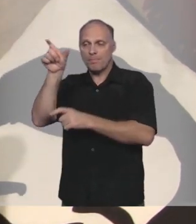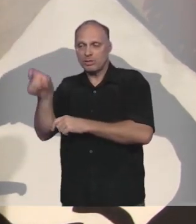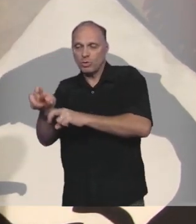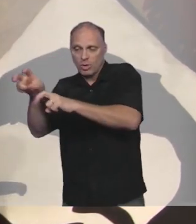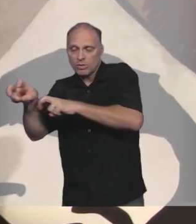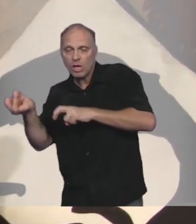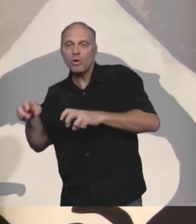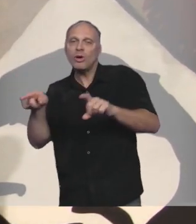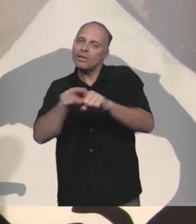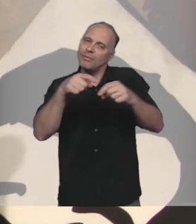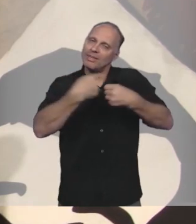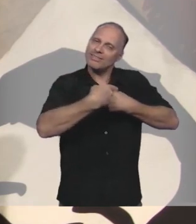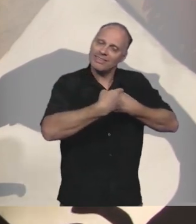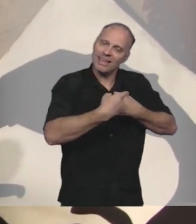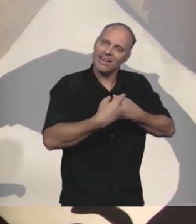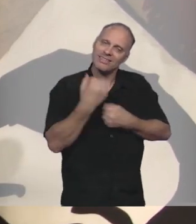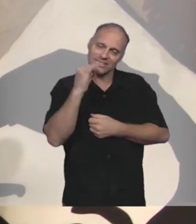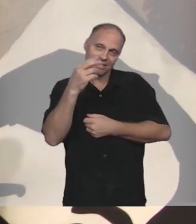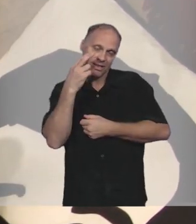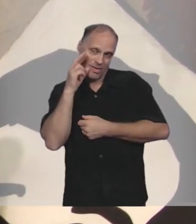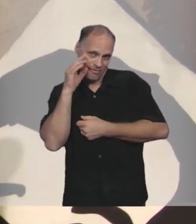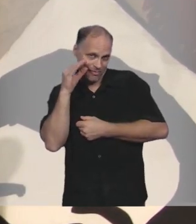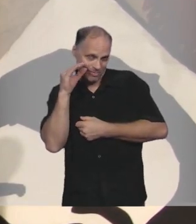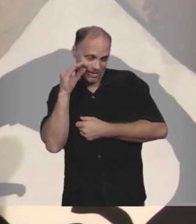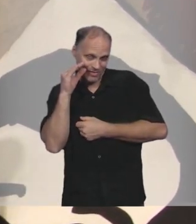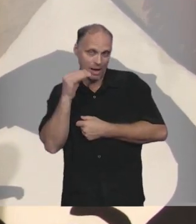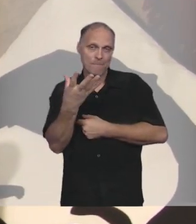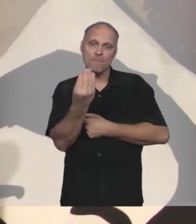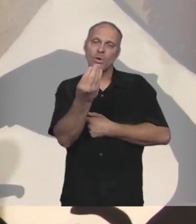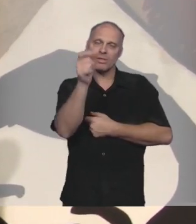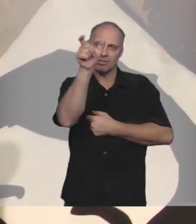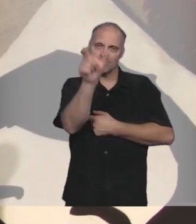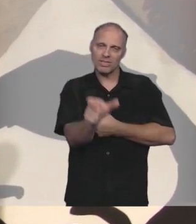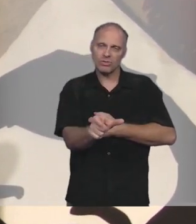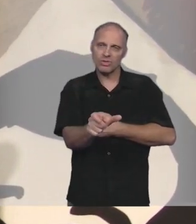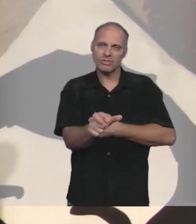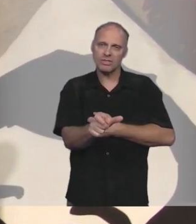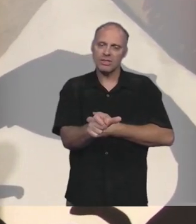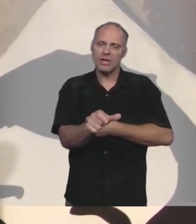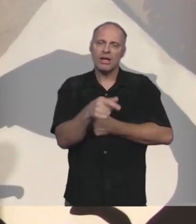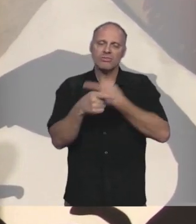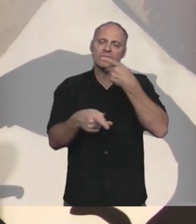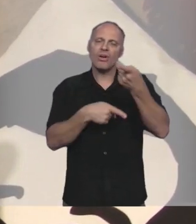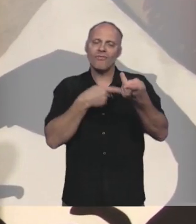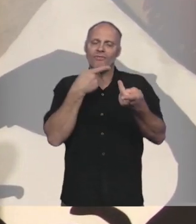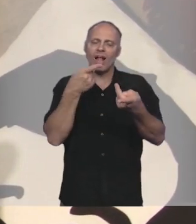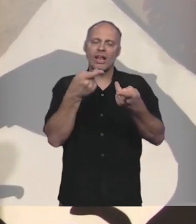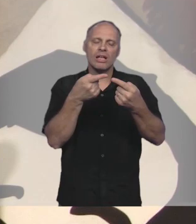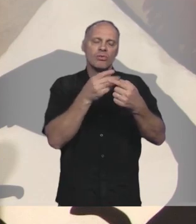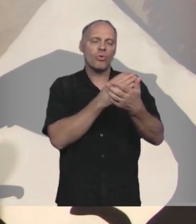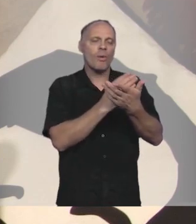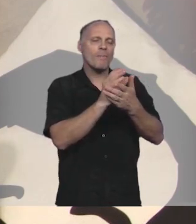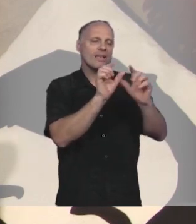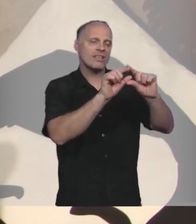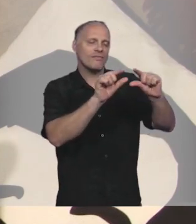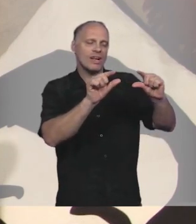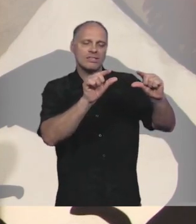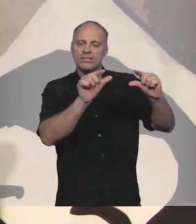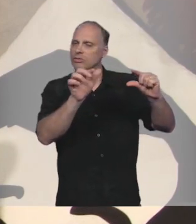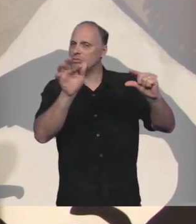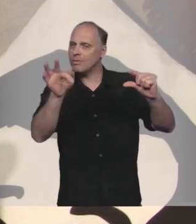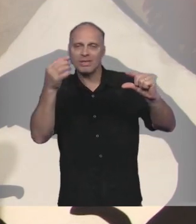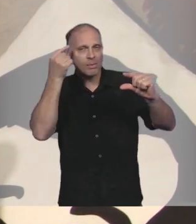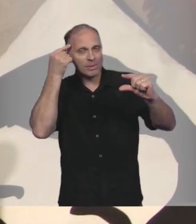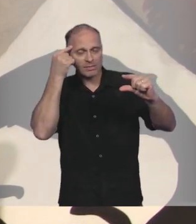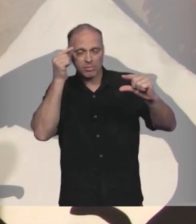pessoas não acabam as frases, né? Não acabam os seus pensamentos. Então, o que eu quero te